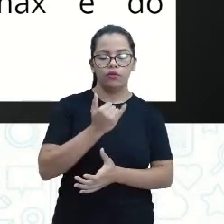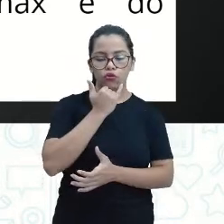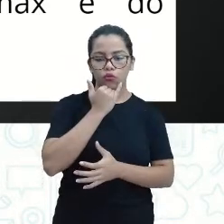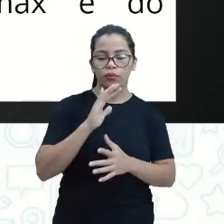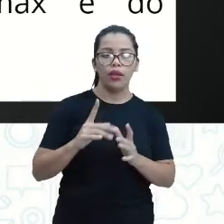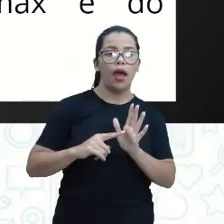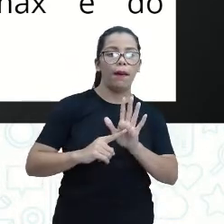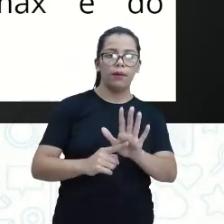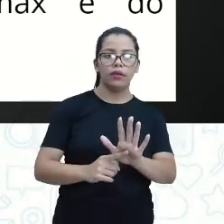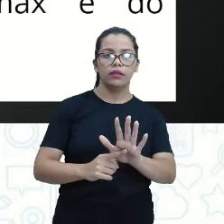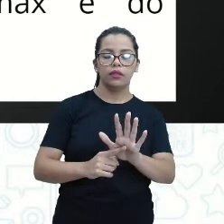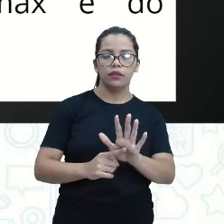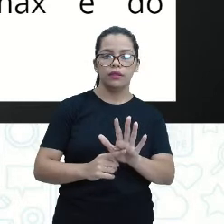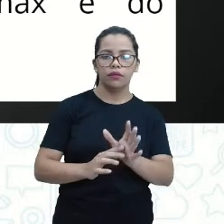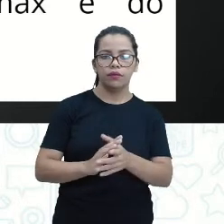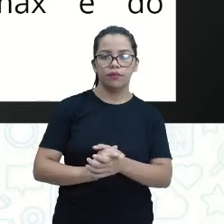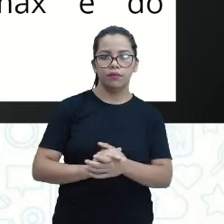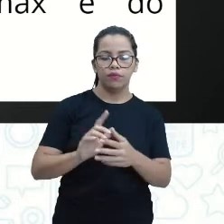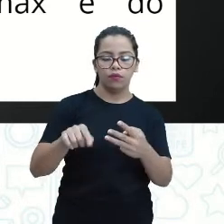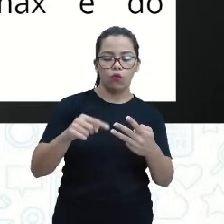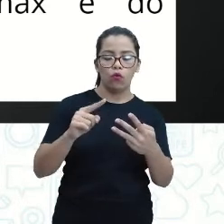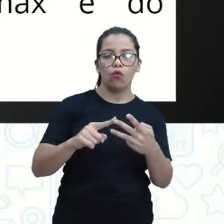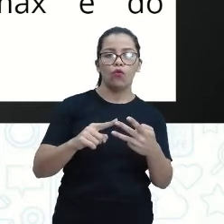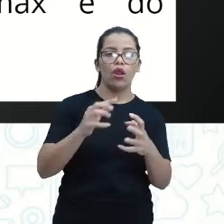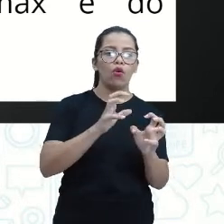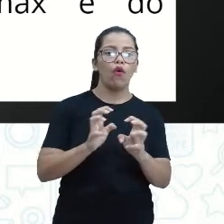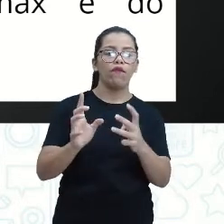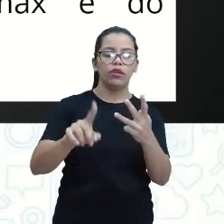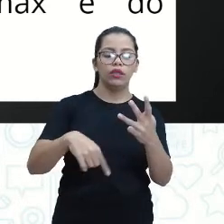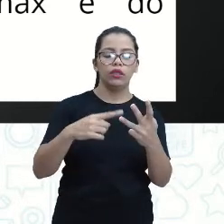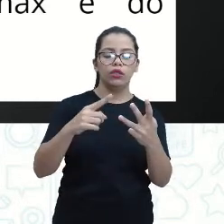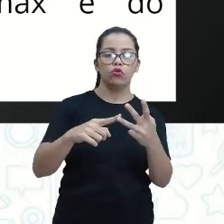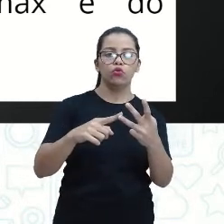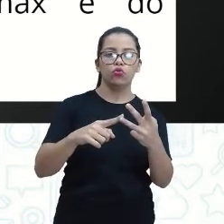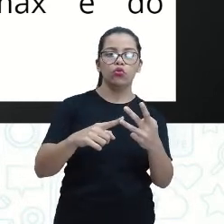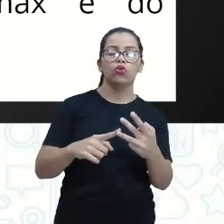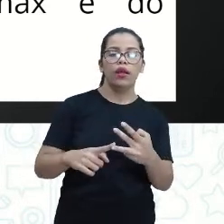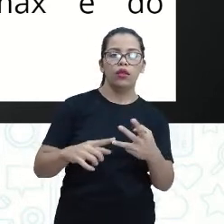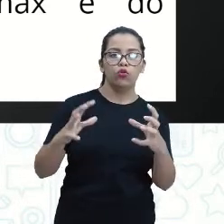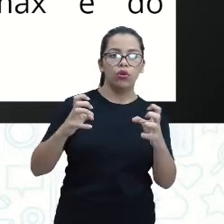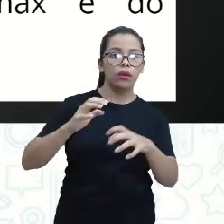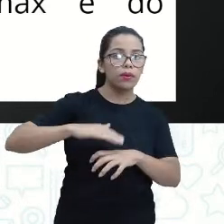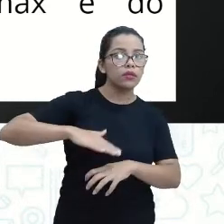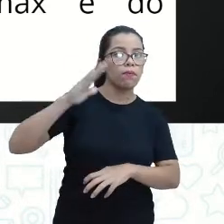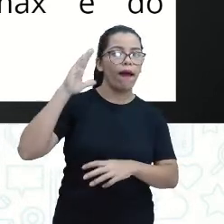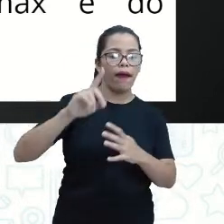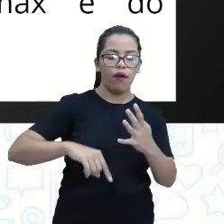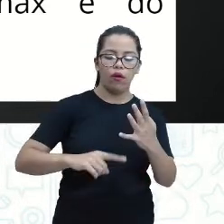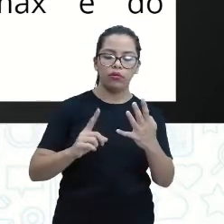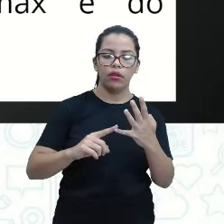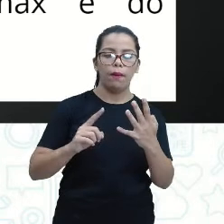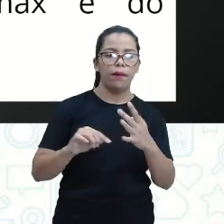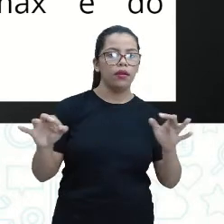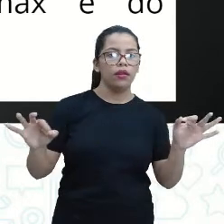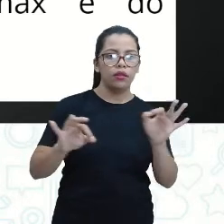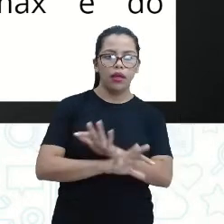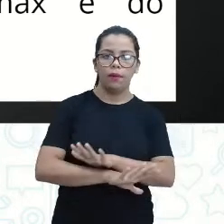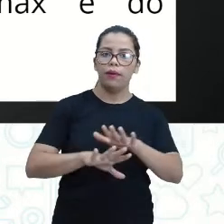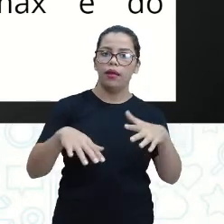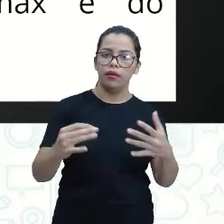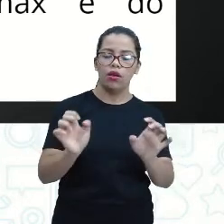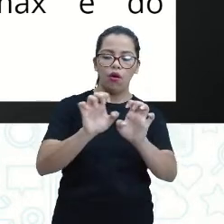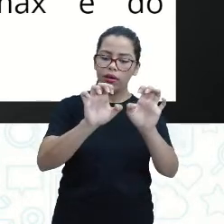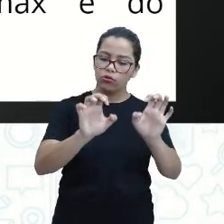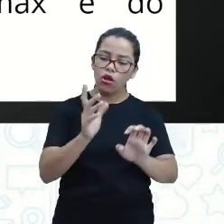da apresentação, do conflito, do clímax e do desfecho. Essa seria uma estrutura mais ou menos